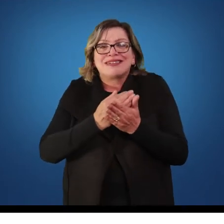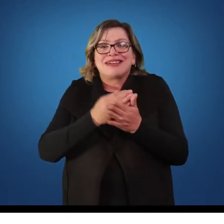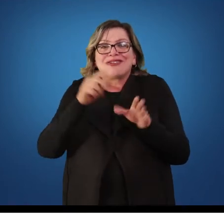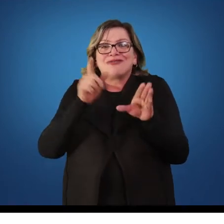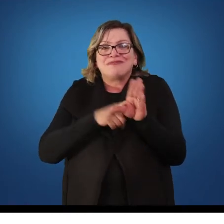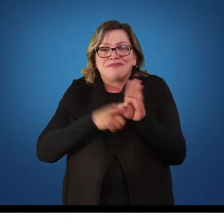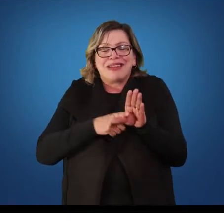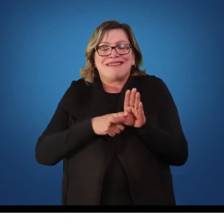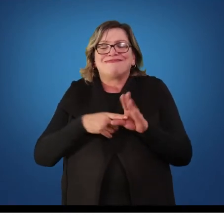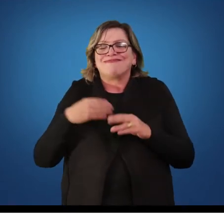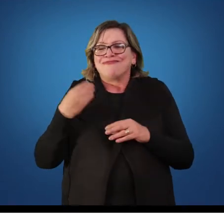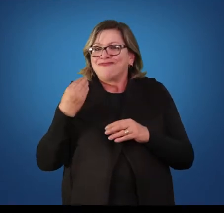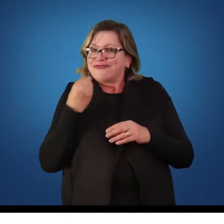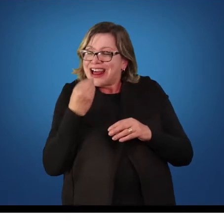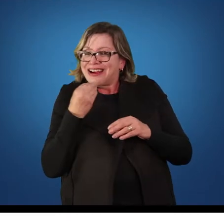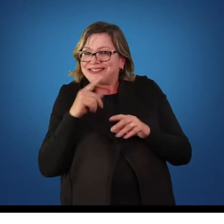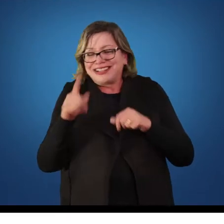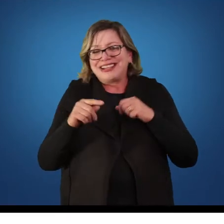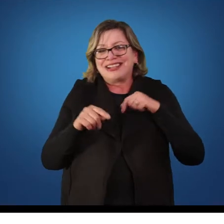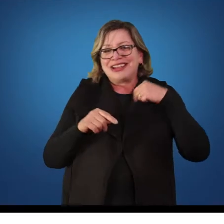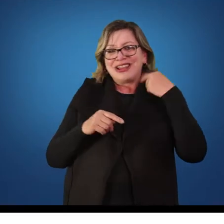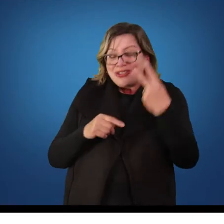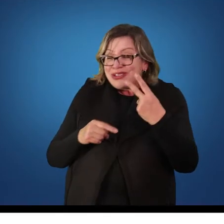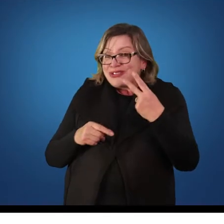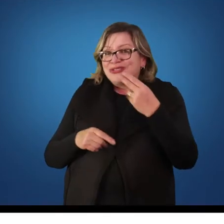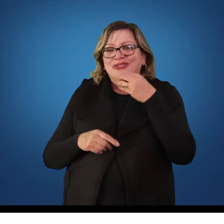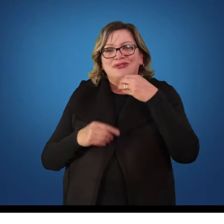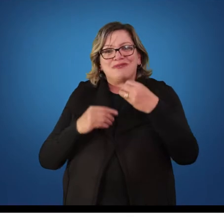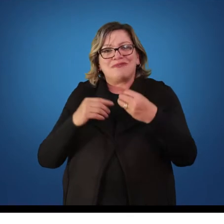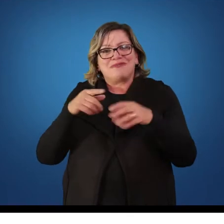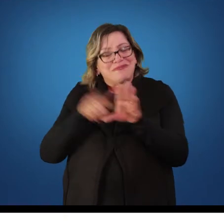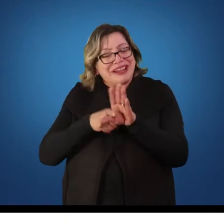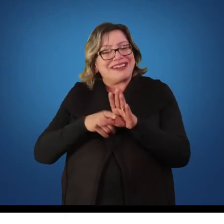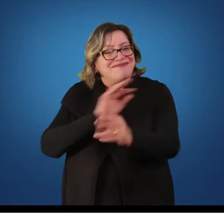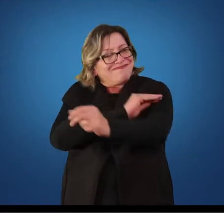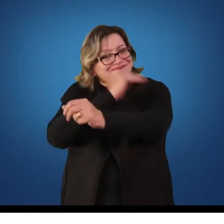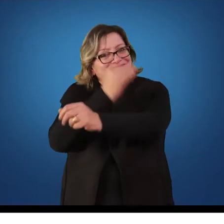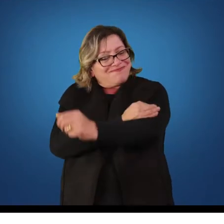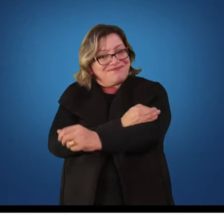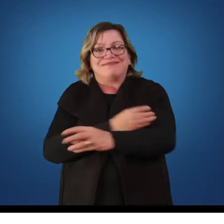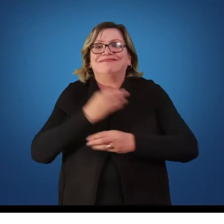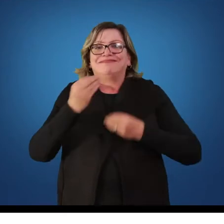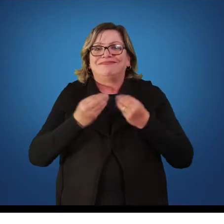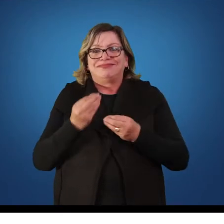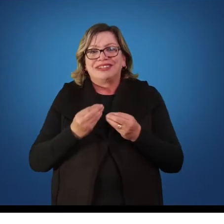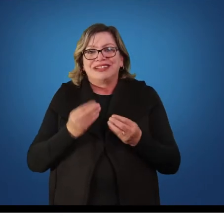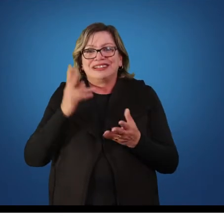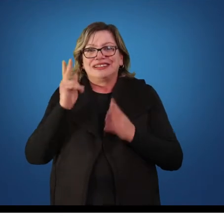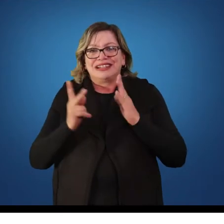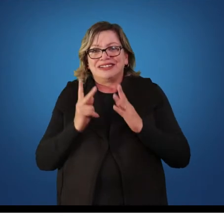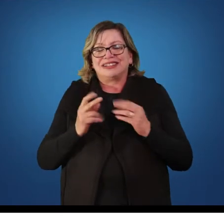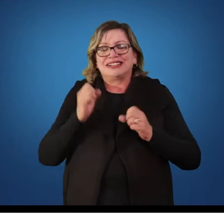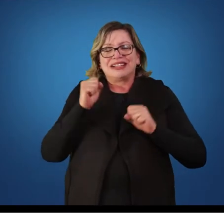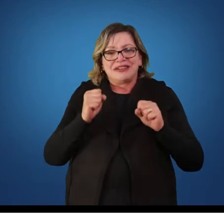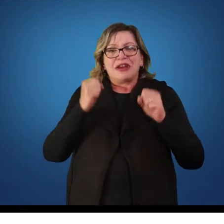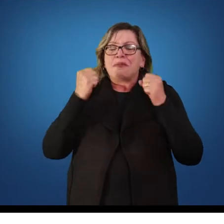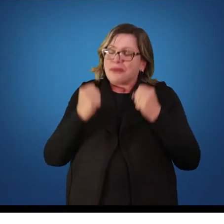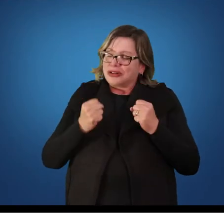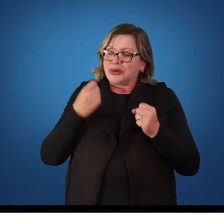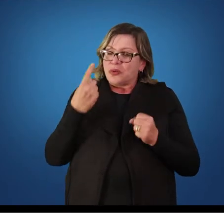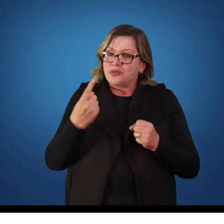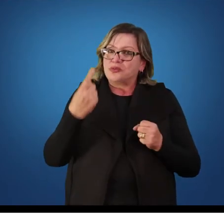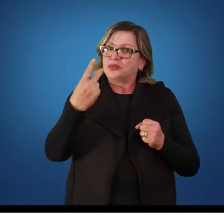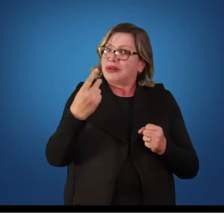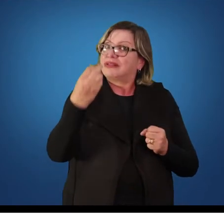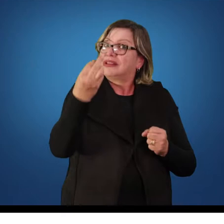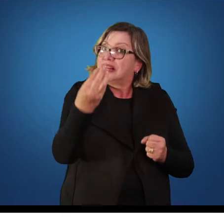com meu pé de impulsão estará presente quando eu der duas passadas ou eu dou pra cá e pra cá aqui já é três mas eu posso dar